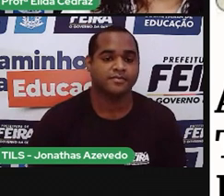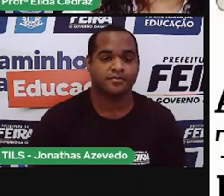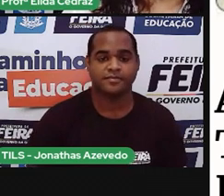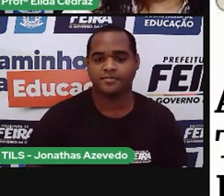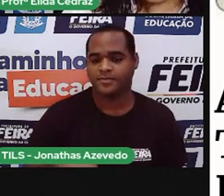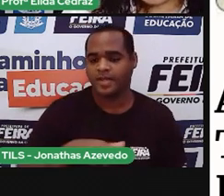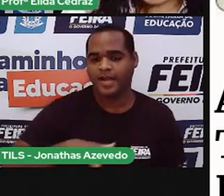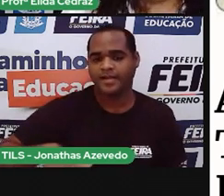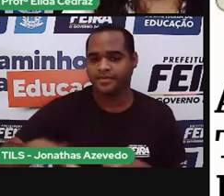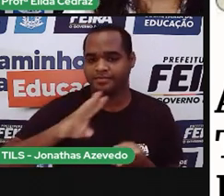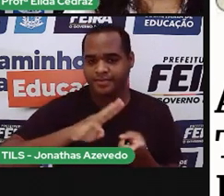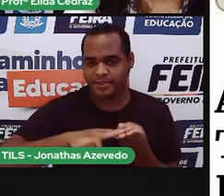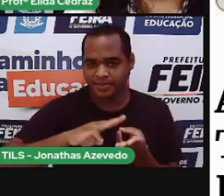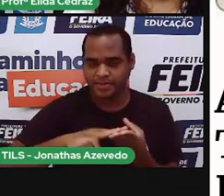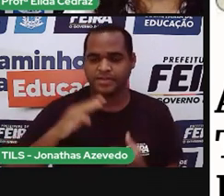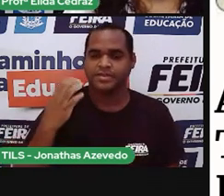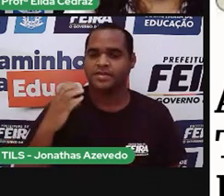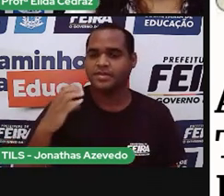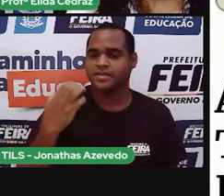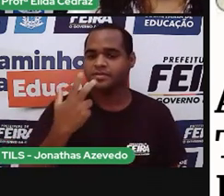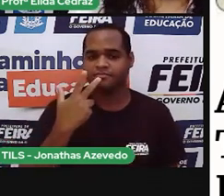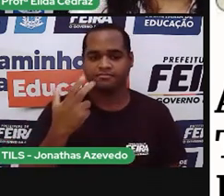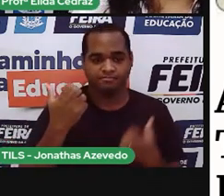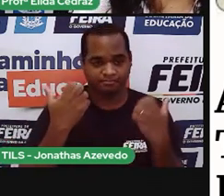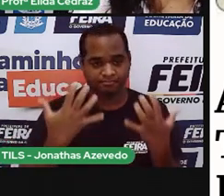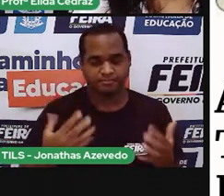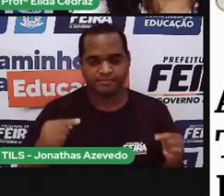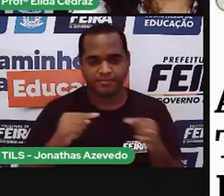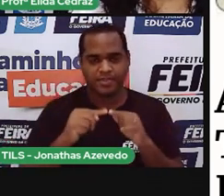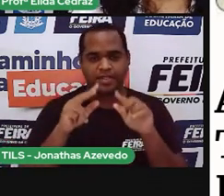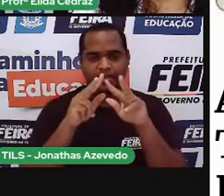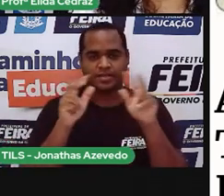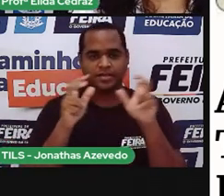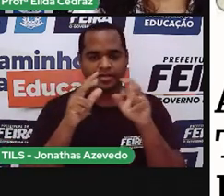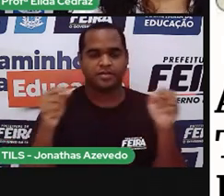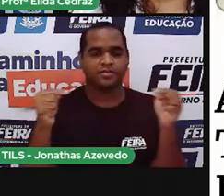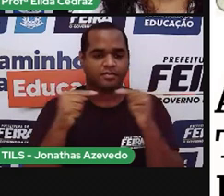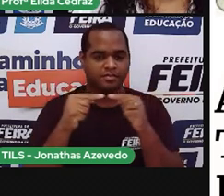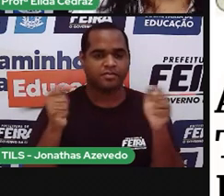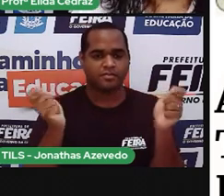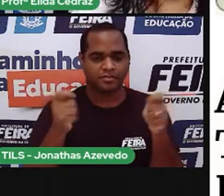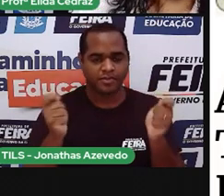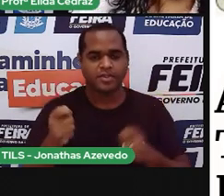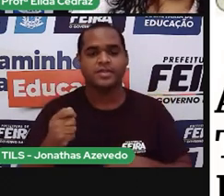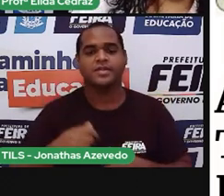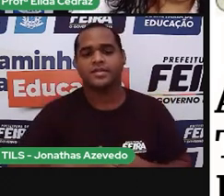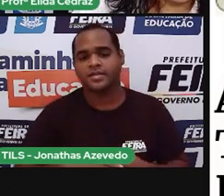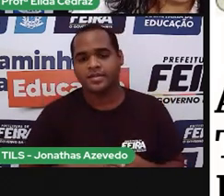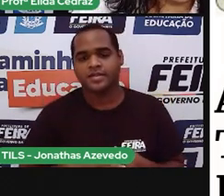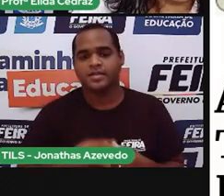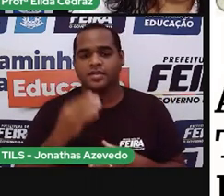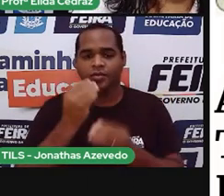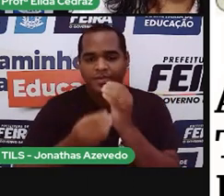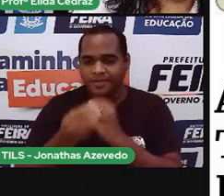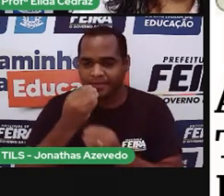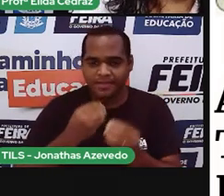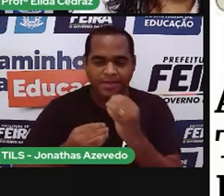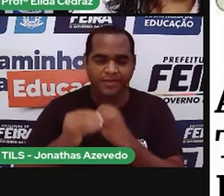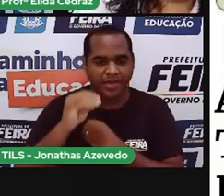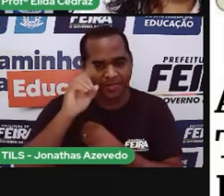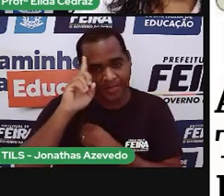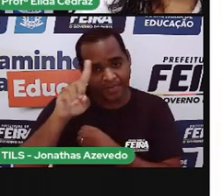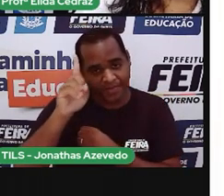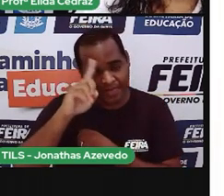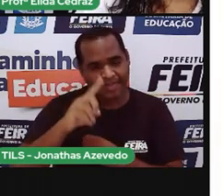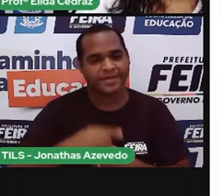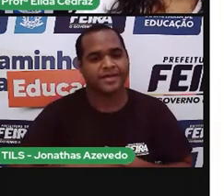de matemática e ciências naturais, com o tema alimentação em nosso dia a dia.